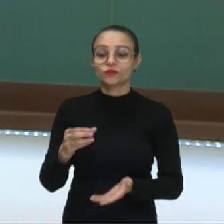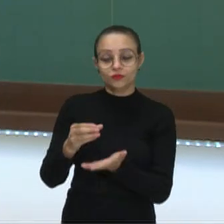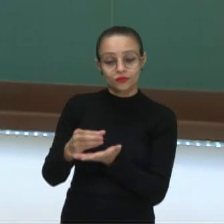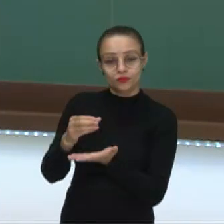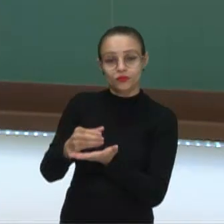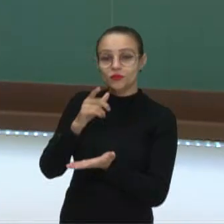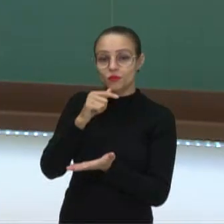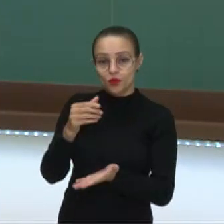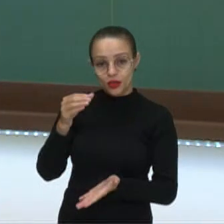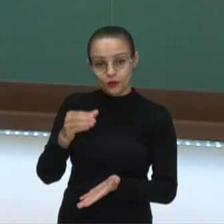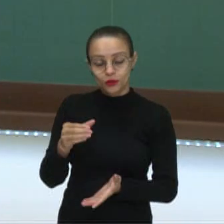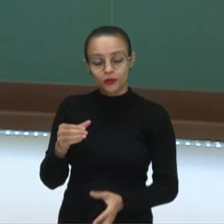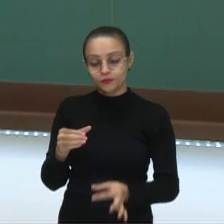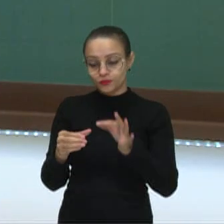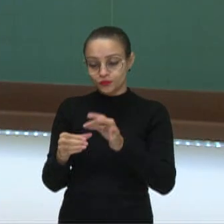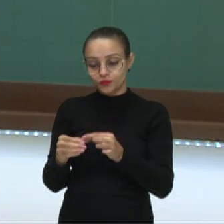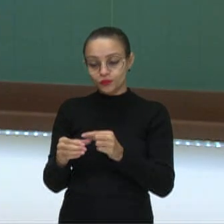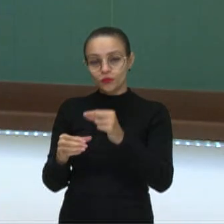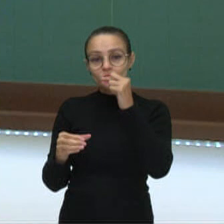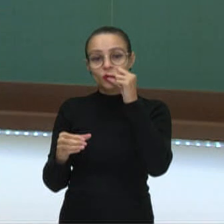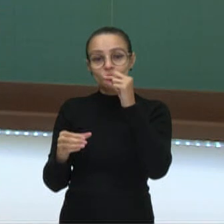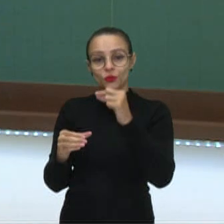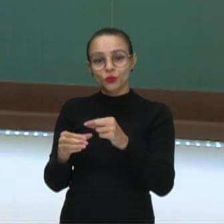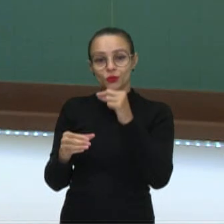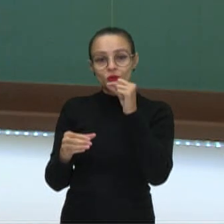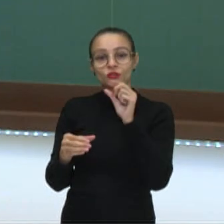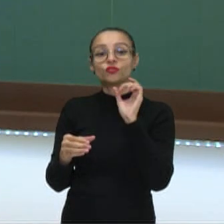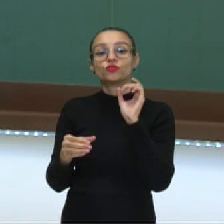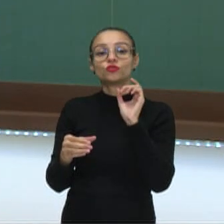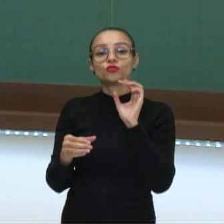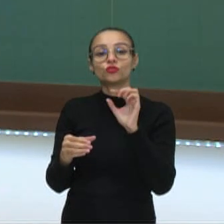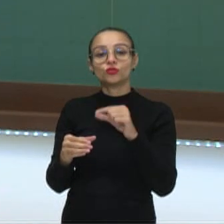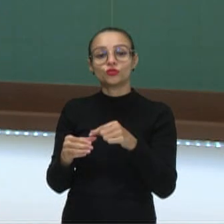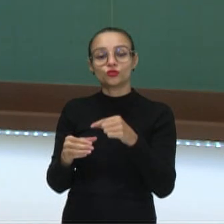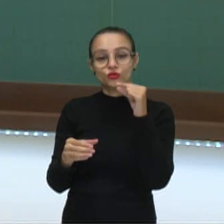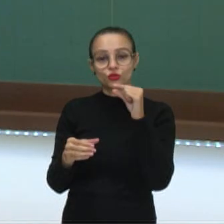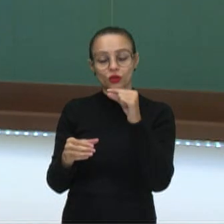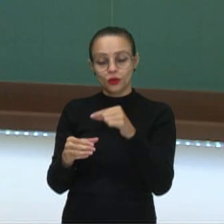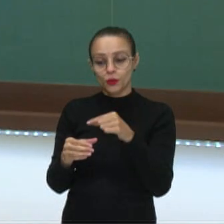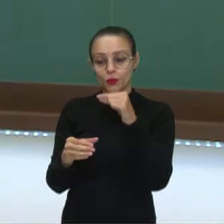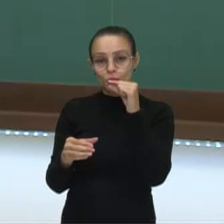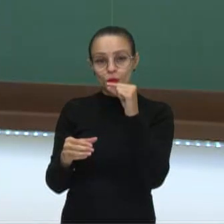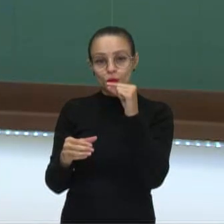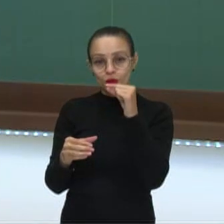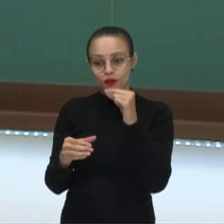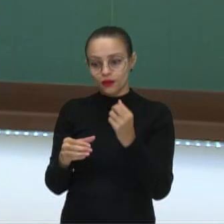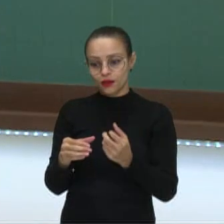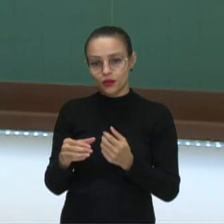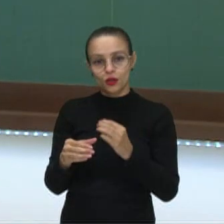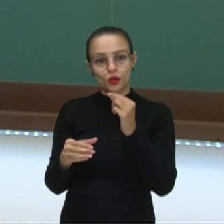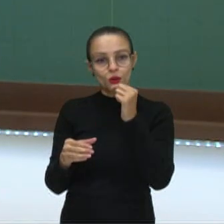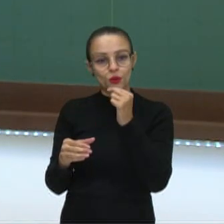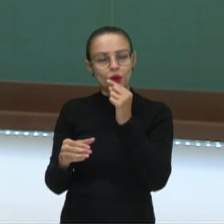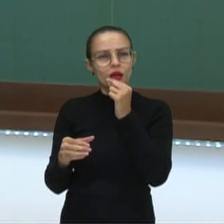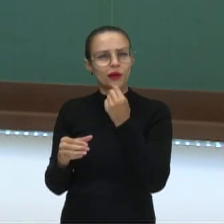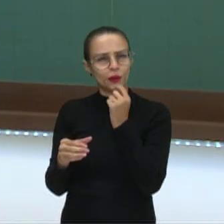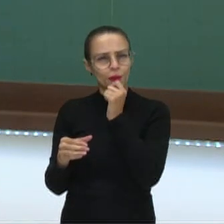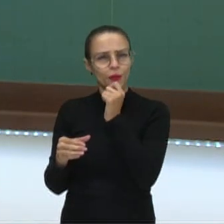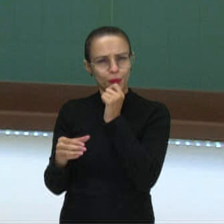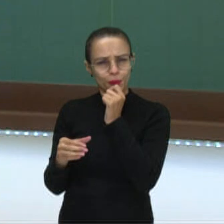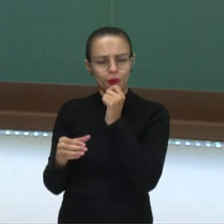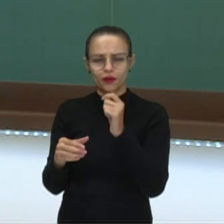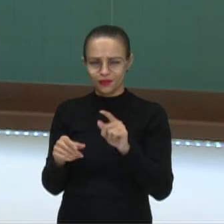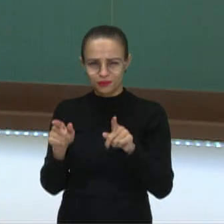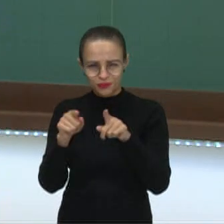d'água, põe um canudinho e tenta sorver a água pelo canudo e assobiar ao mesmo tempo. Vai